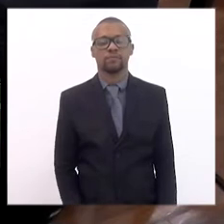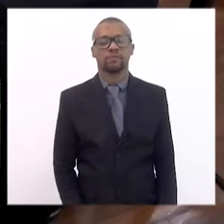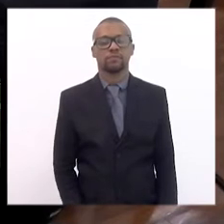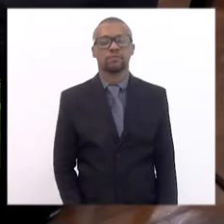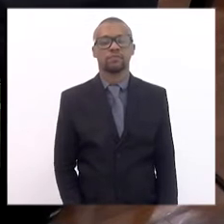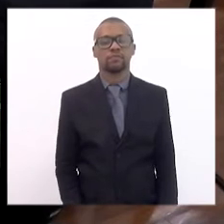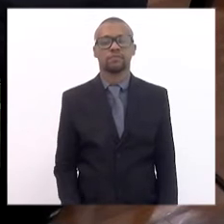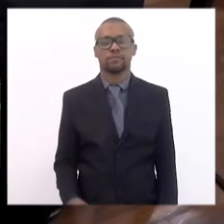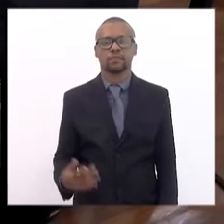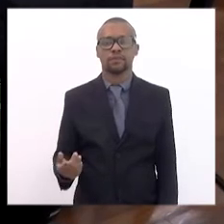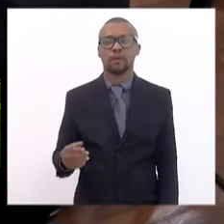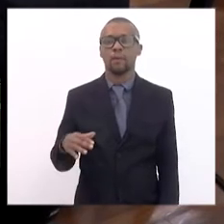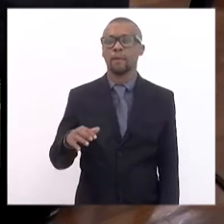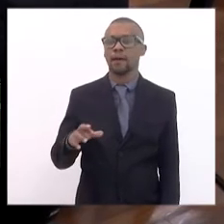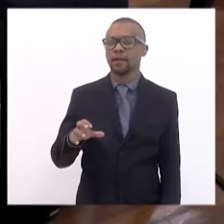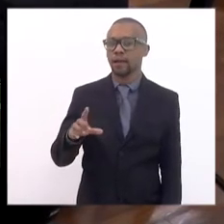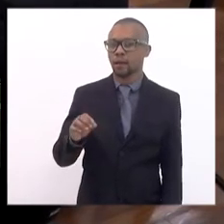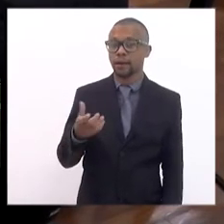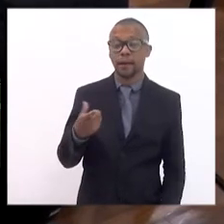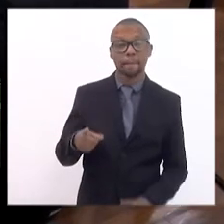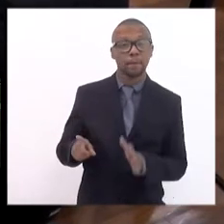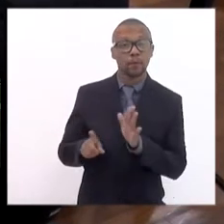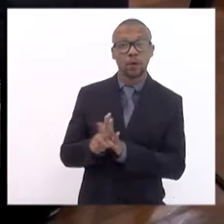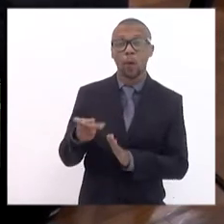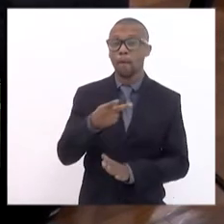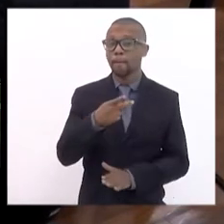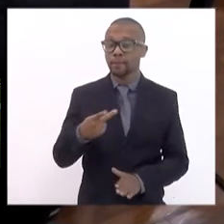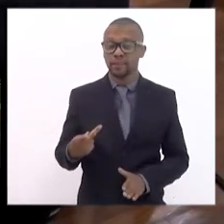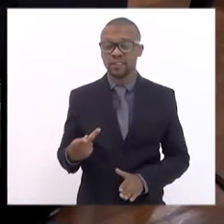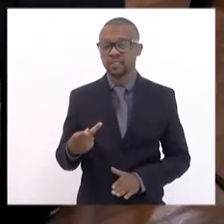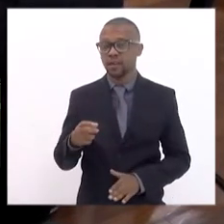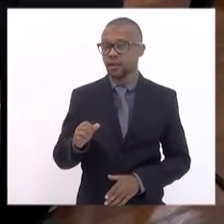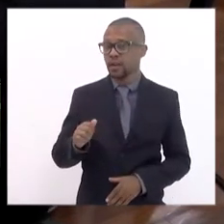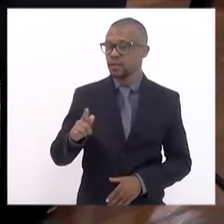Marcelo Xavier quer fazer uma pergunta ao presidente da AGRI, por favor, conselheiro Marcelo.